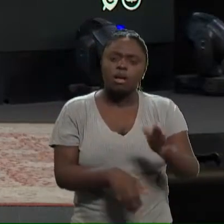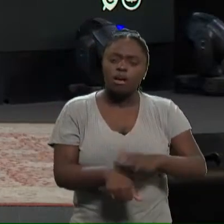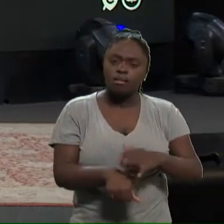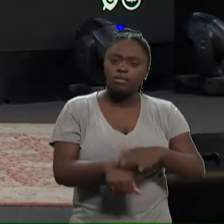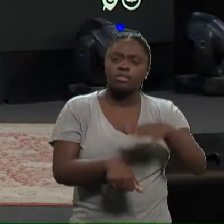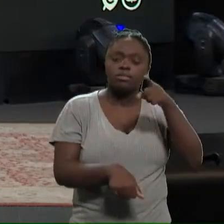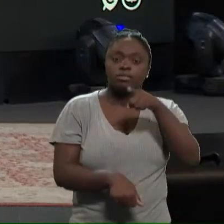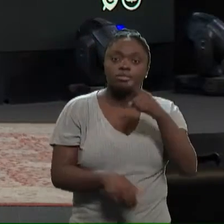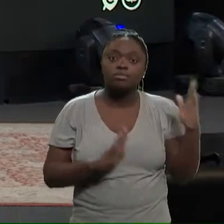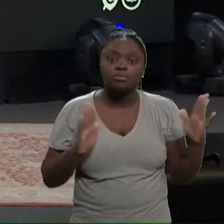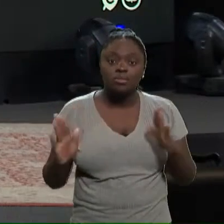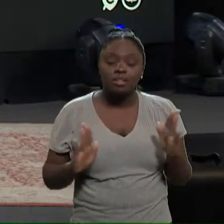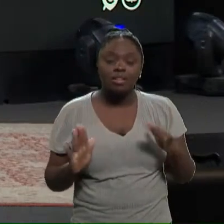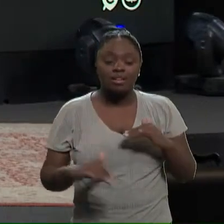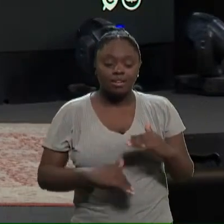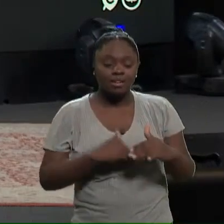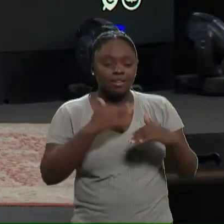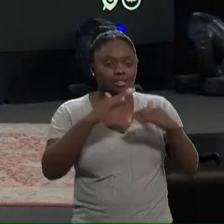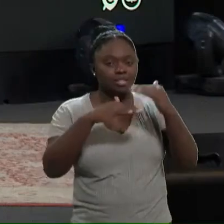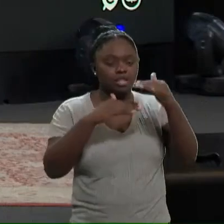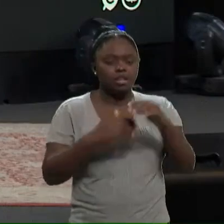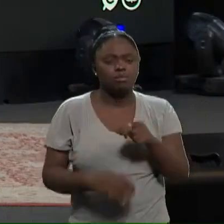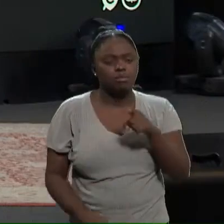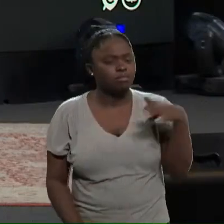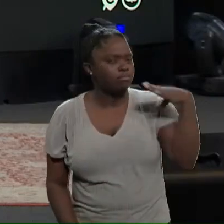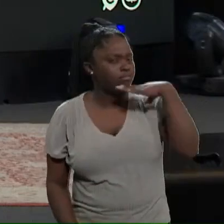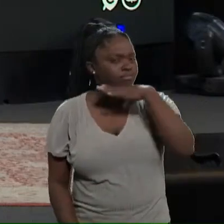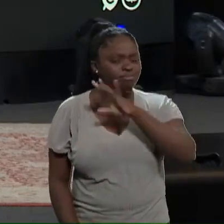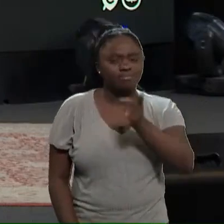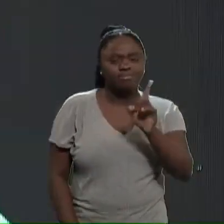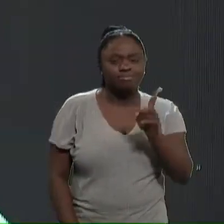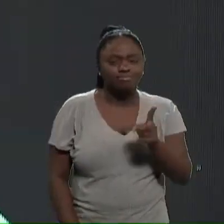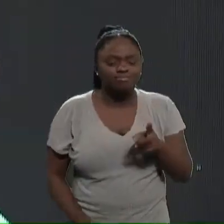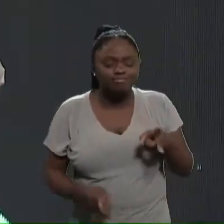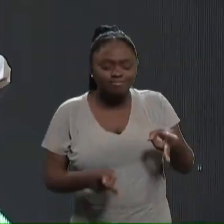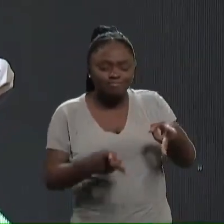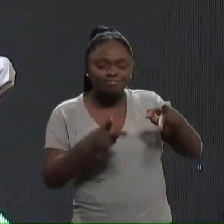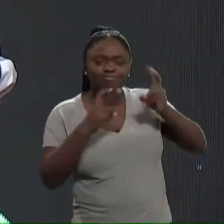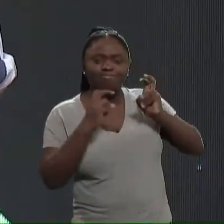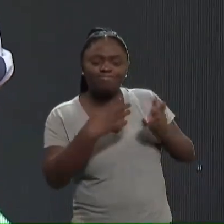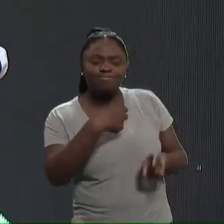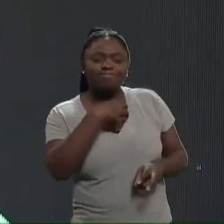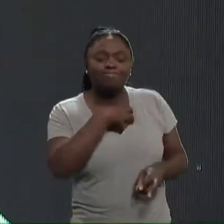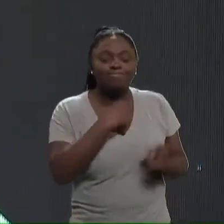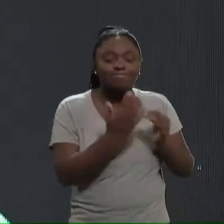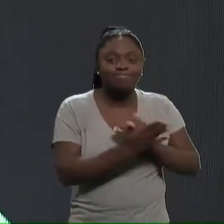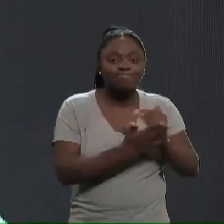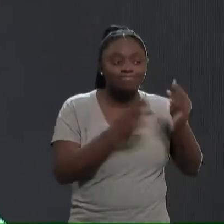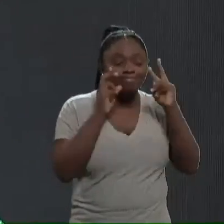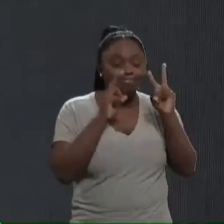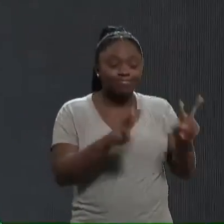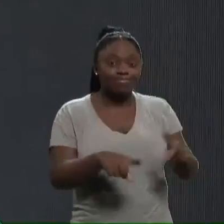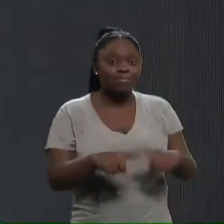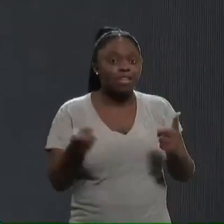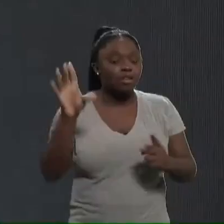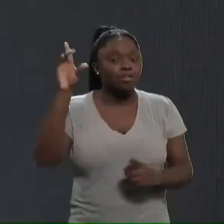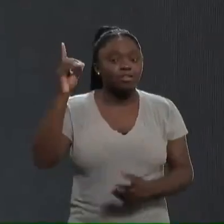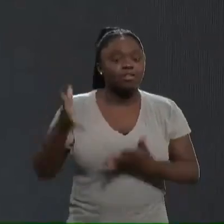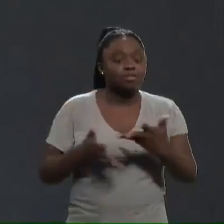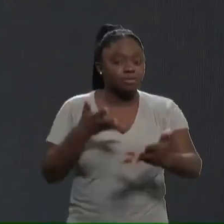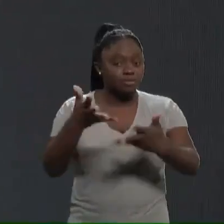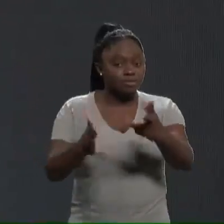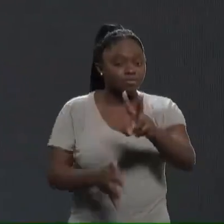está no processo. Não apercebeis. Aguce os seus sentidos. Comece a enxergar. Mas olha o que Deus vai